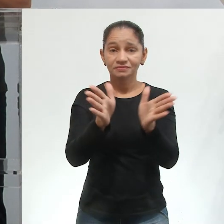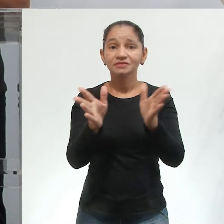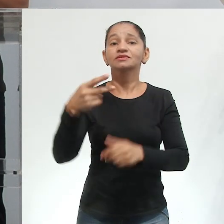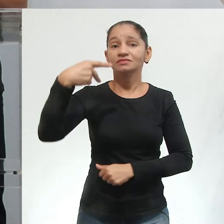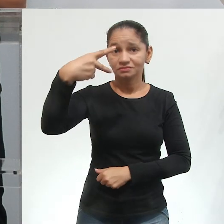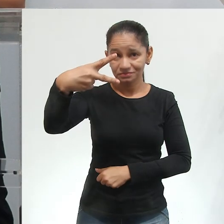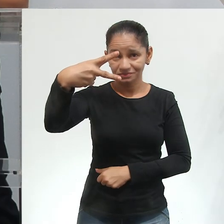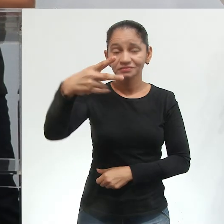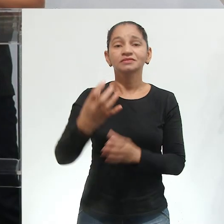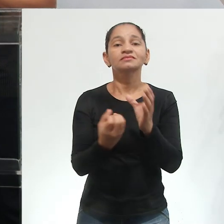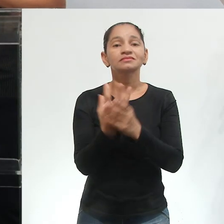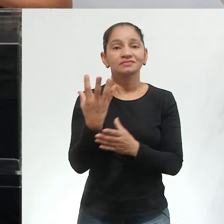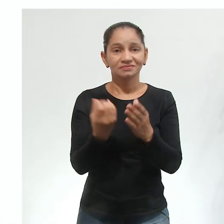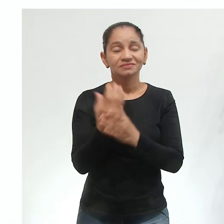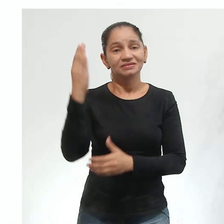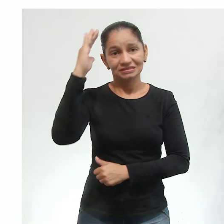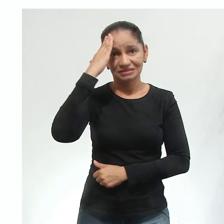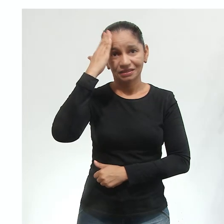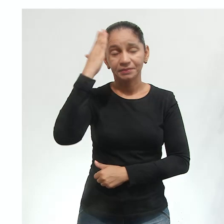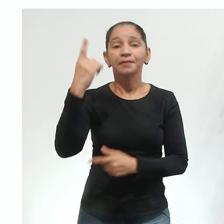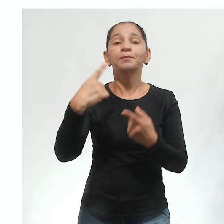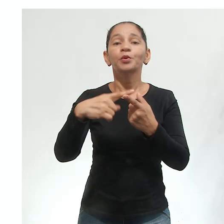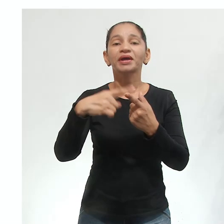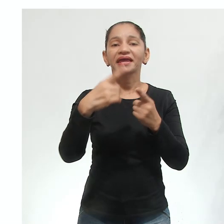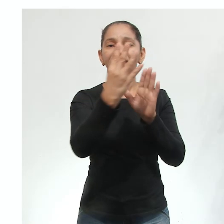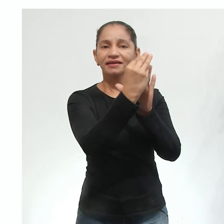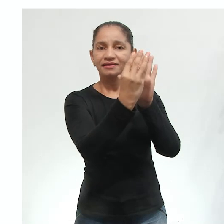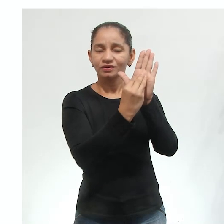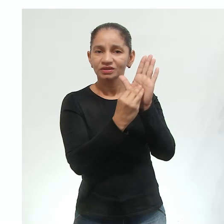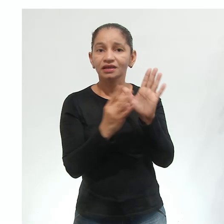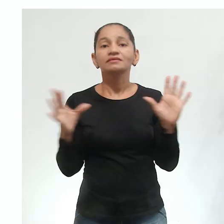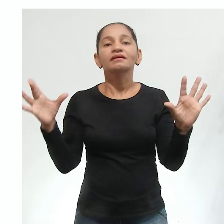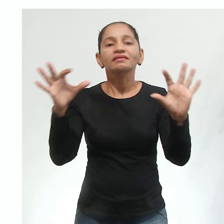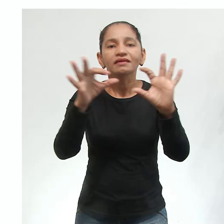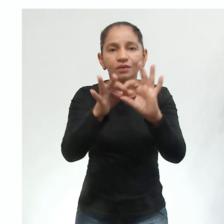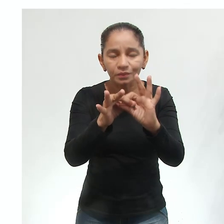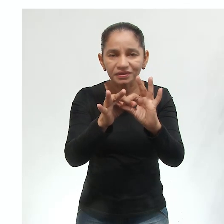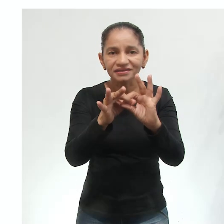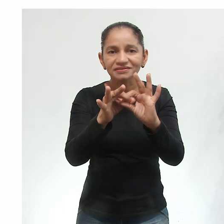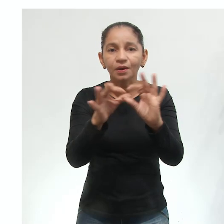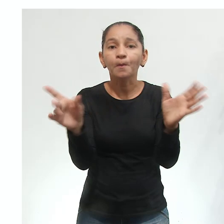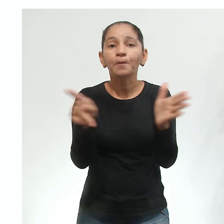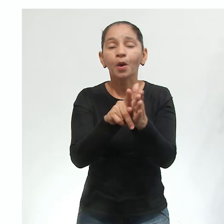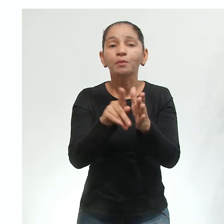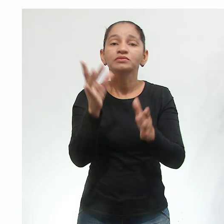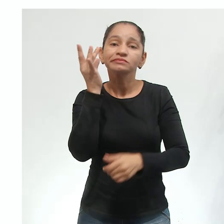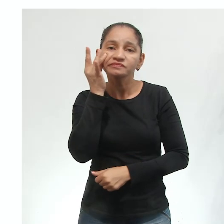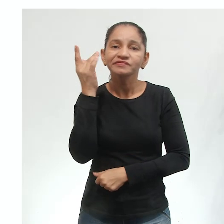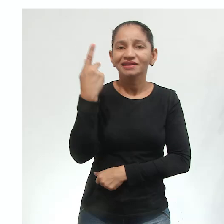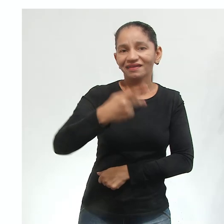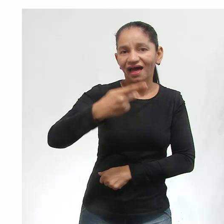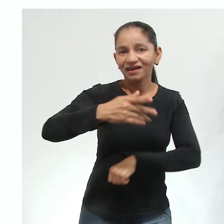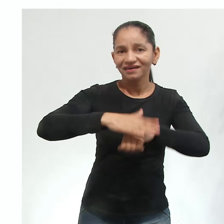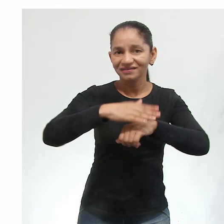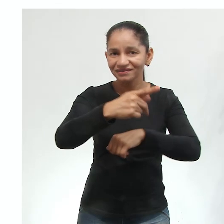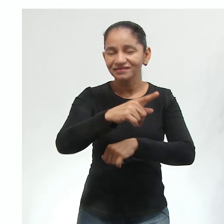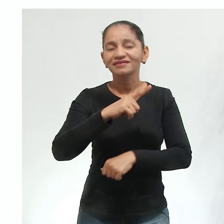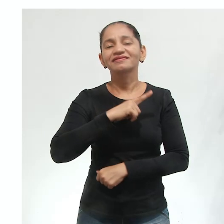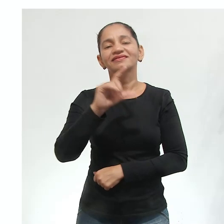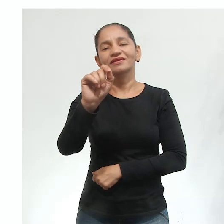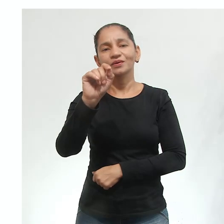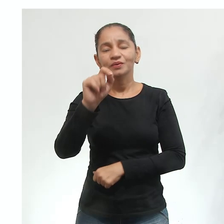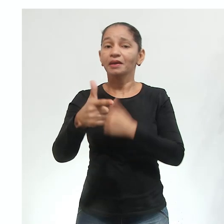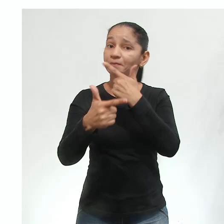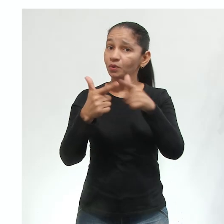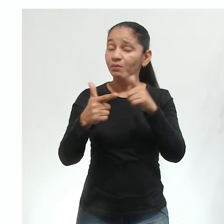na construção desses materiais. Conteúdo tem que ser relevante, né? Conectar os materiais com a realidade, cultura local,